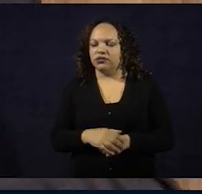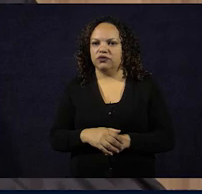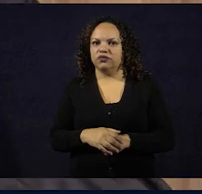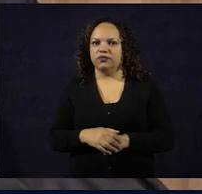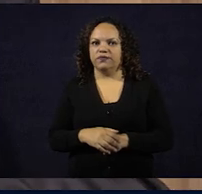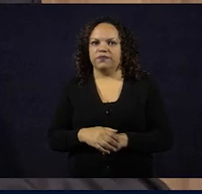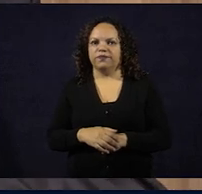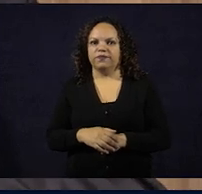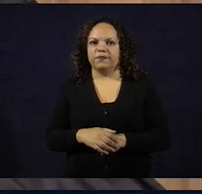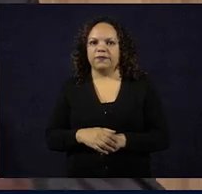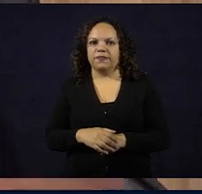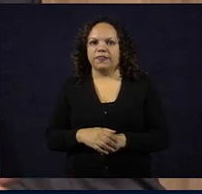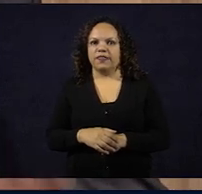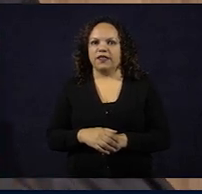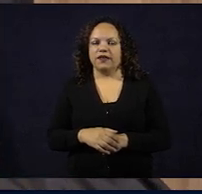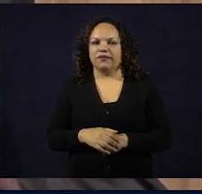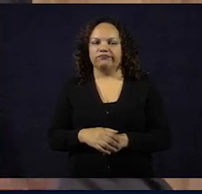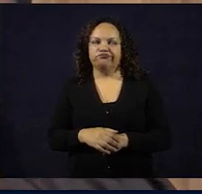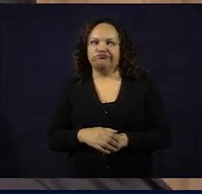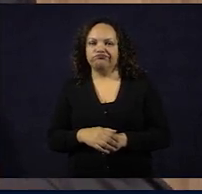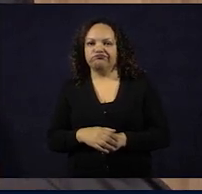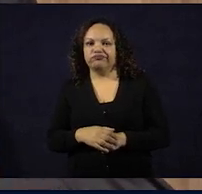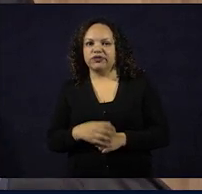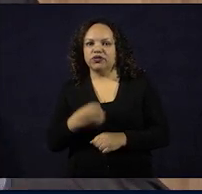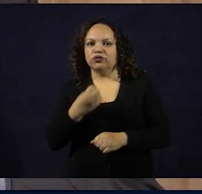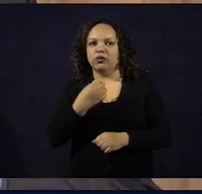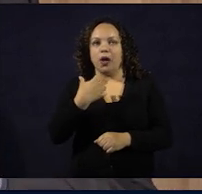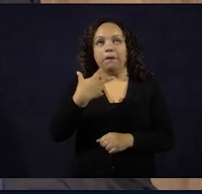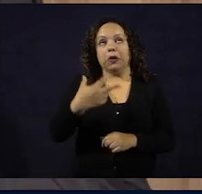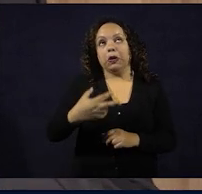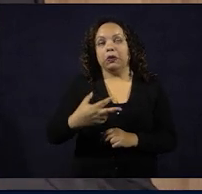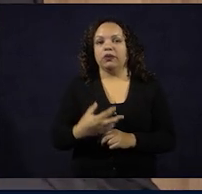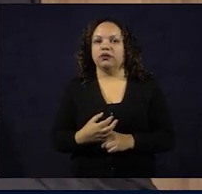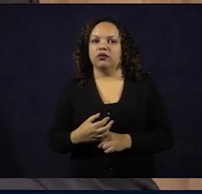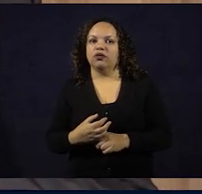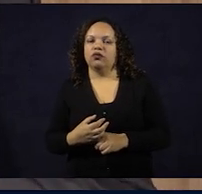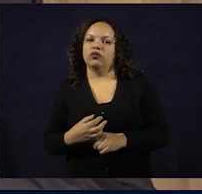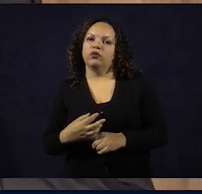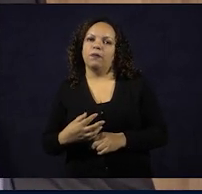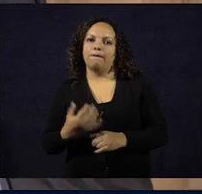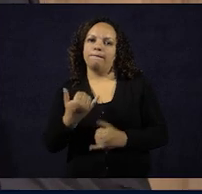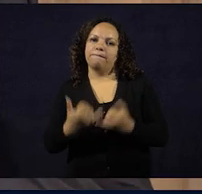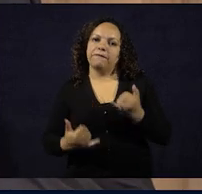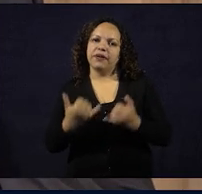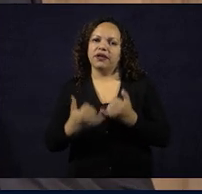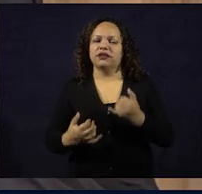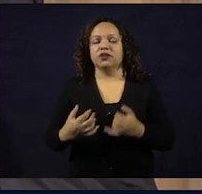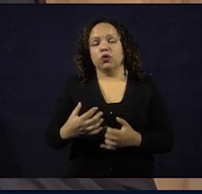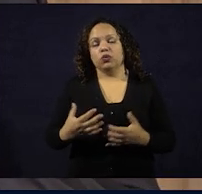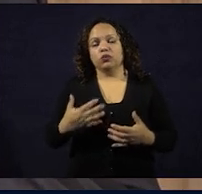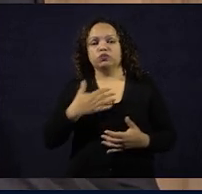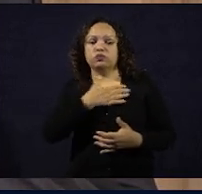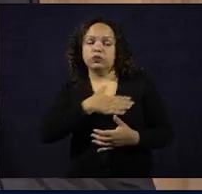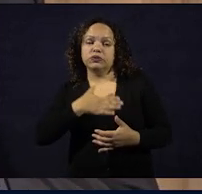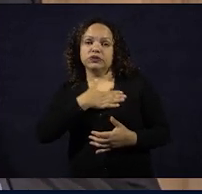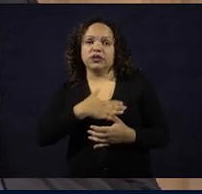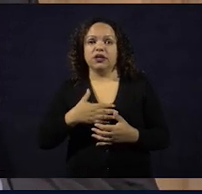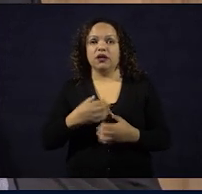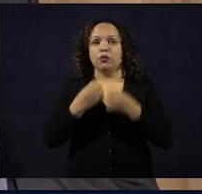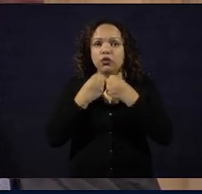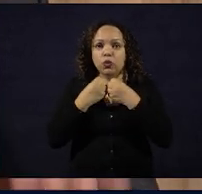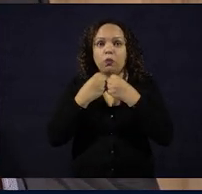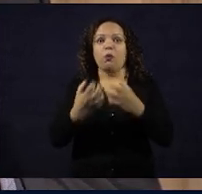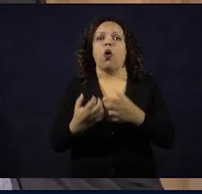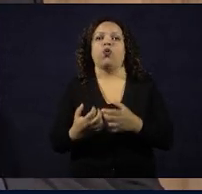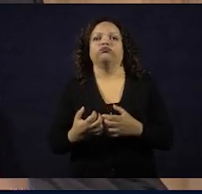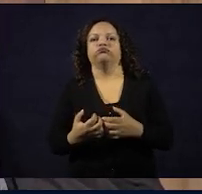lamentavelmente a gente não é bom em tantas quanto coisas quanto eu gostaria que fosse gente eu gostaria que fosse assim sei lá muito bom